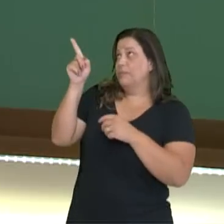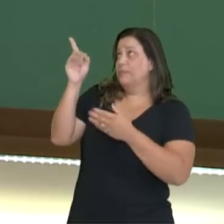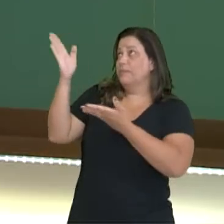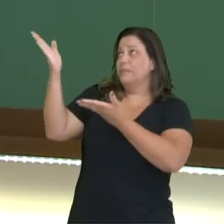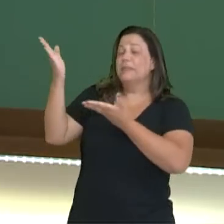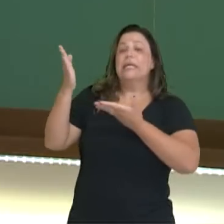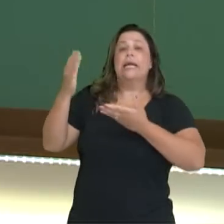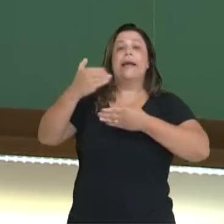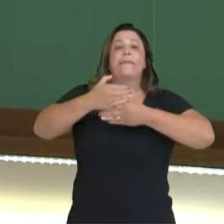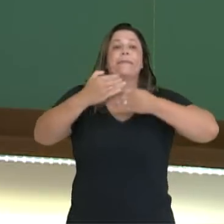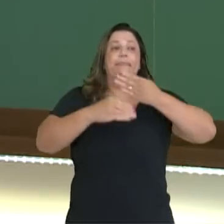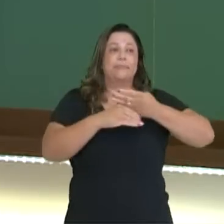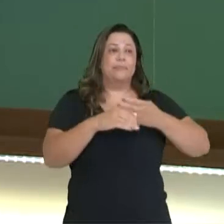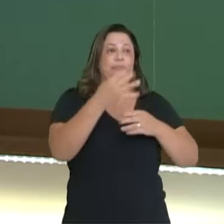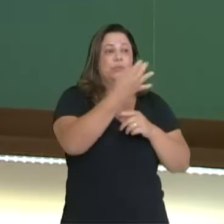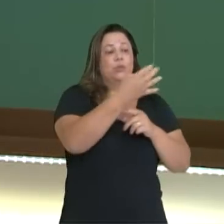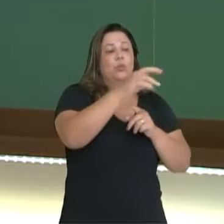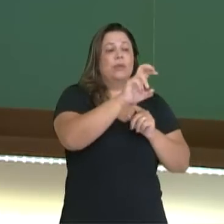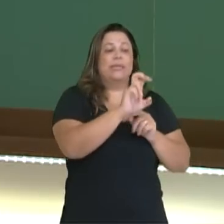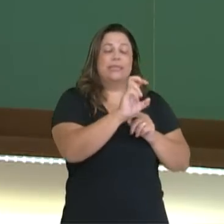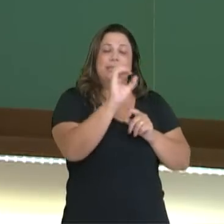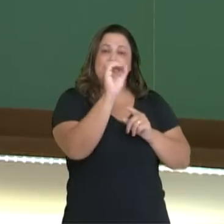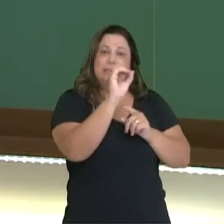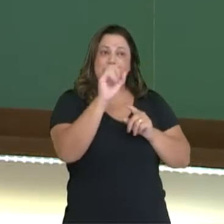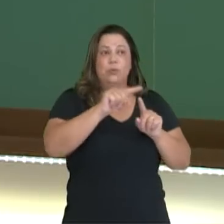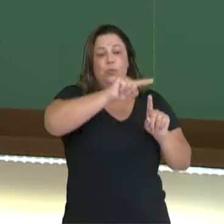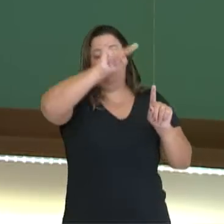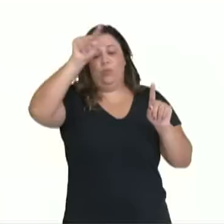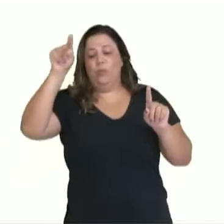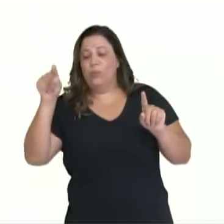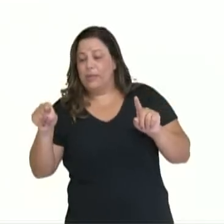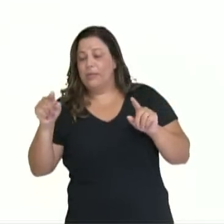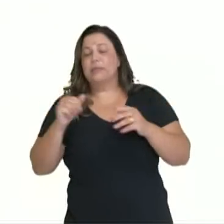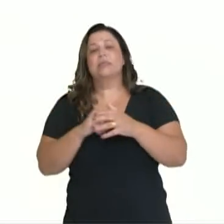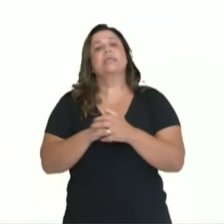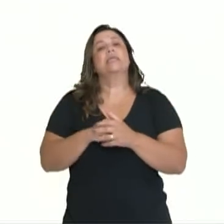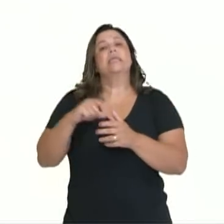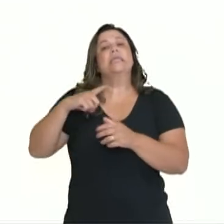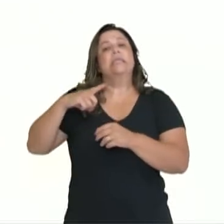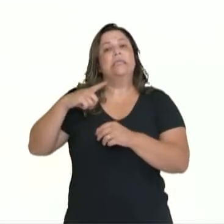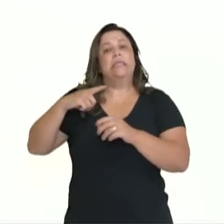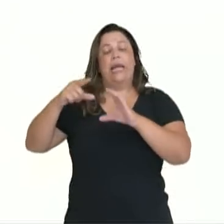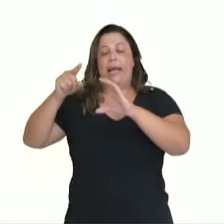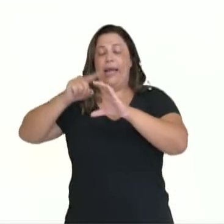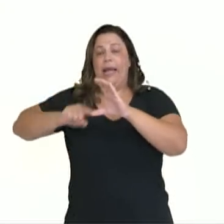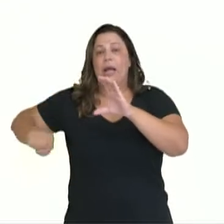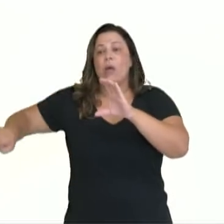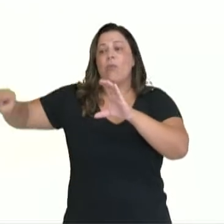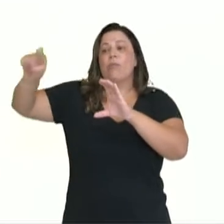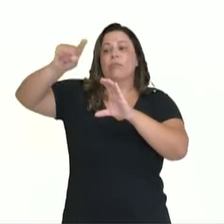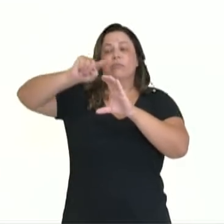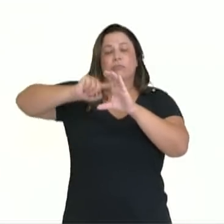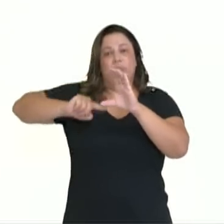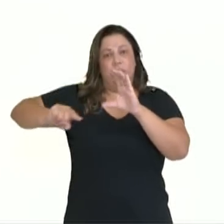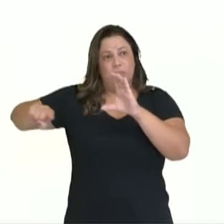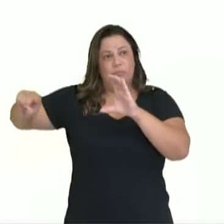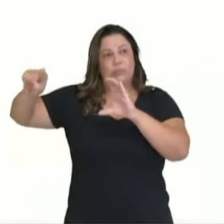de 45 graus e ao lado eu tenho um ângulo que dá uma volta de